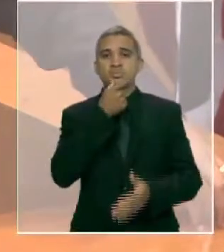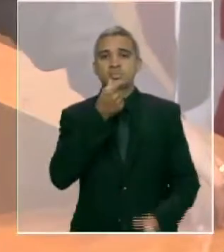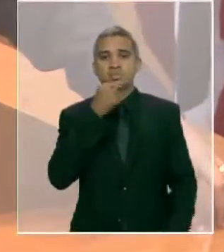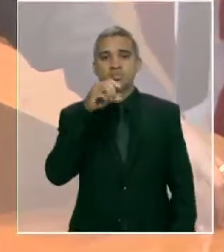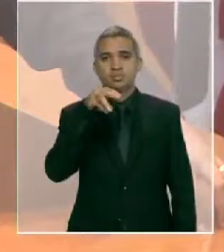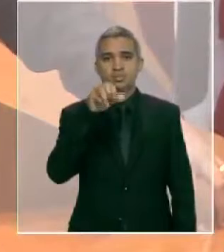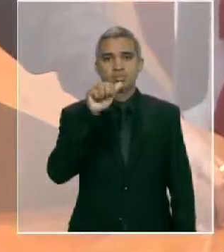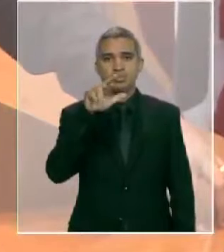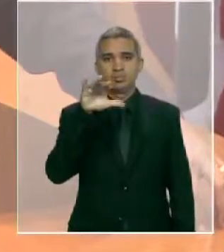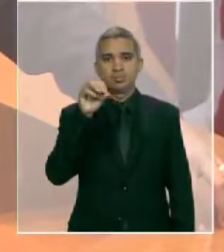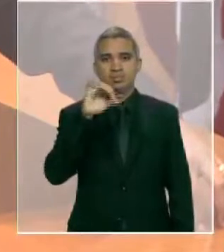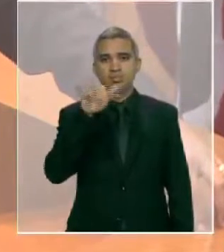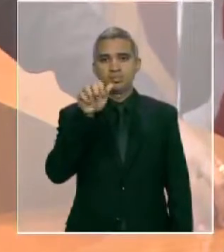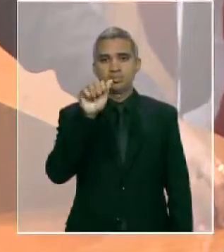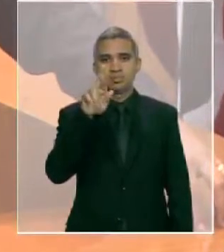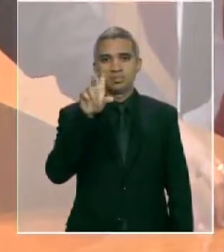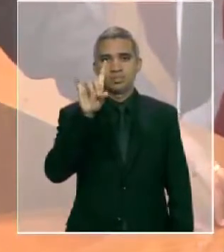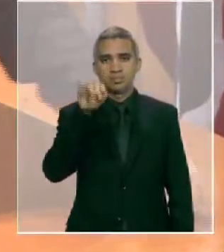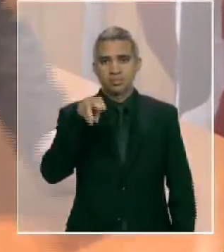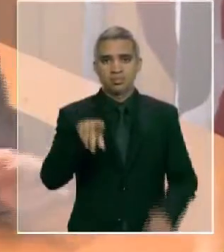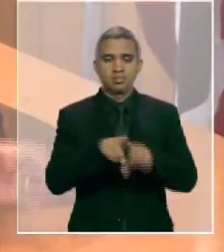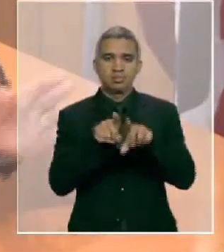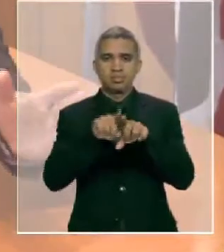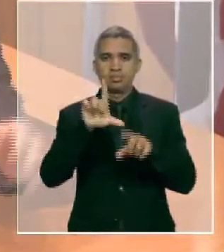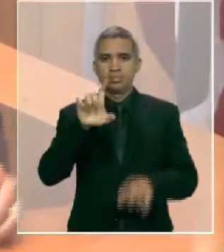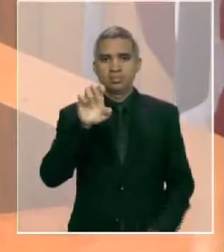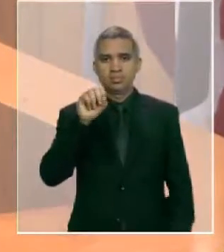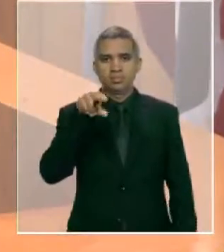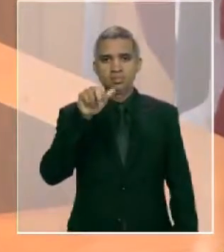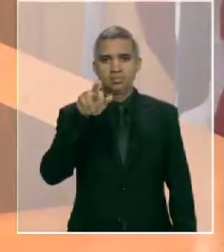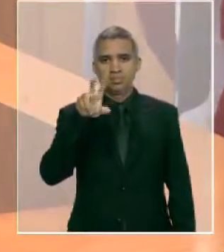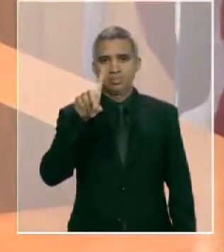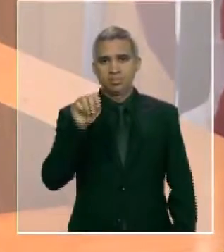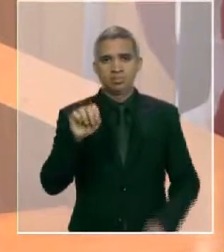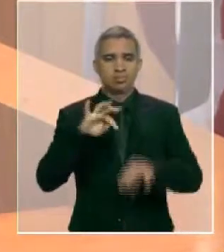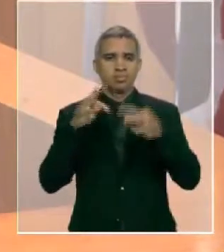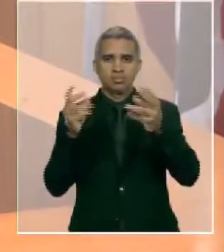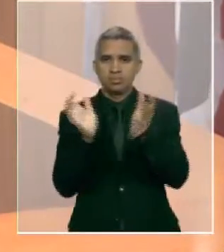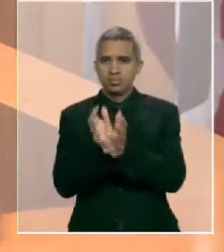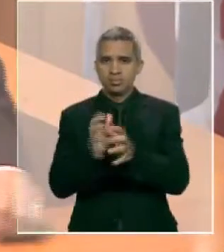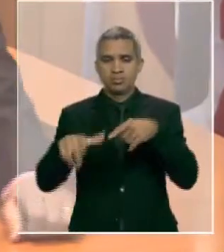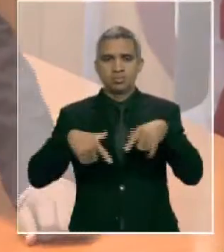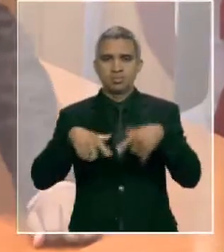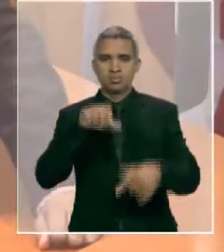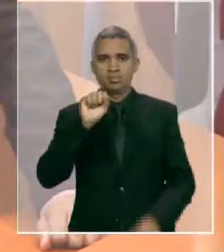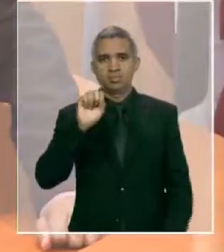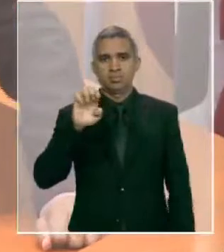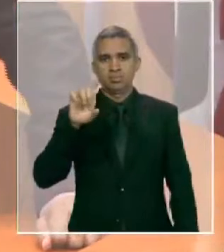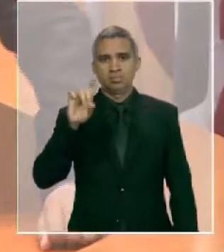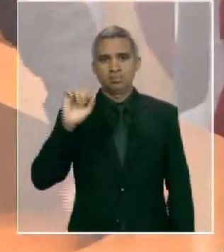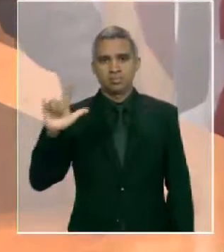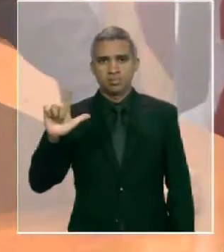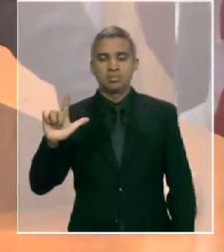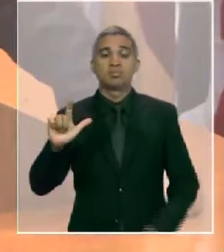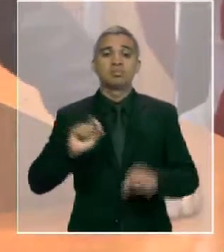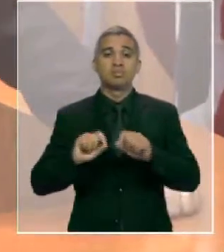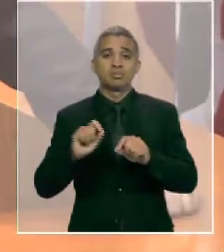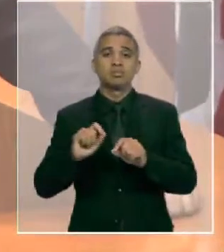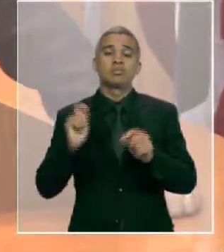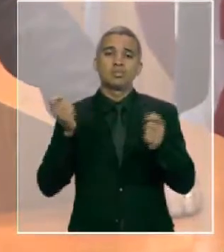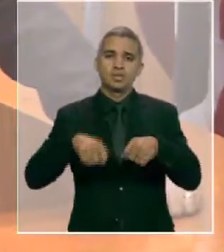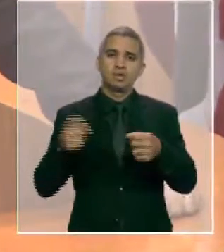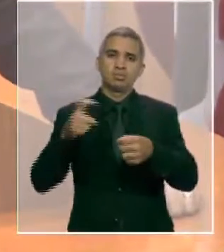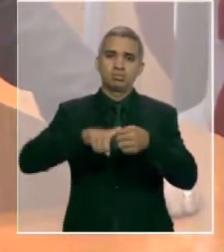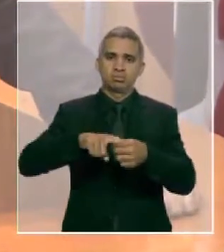a sua equipe, o Leonardo e toda a equipe da CEDEL, por ter garantido que este convênio fosse feito